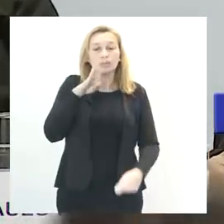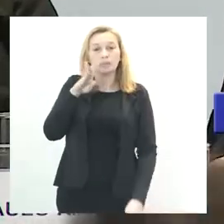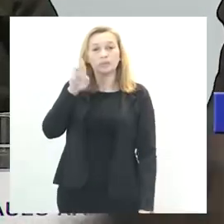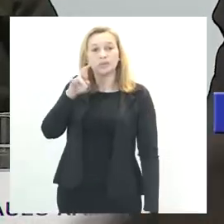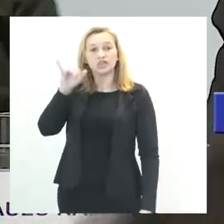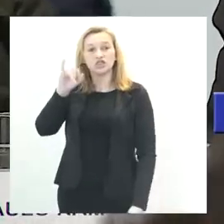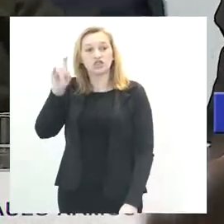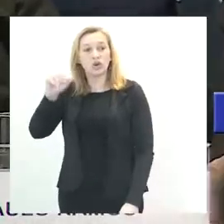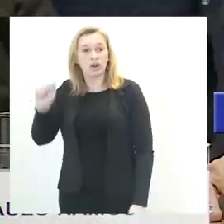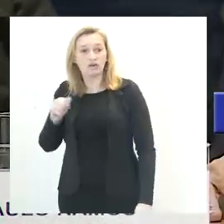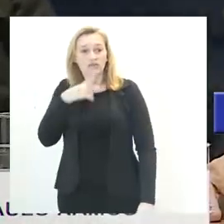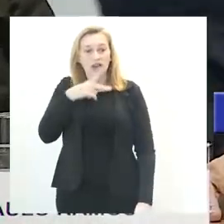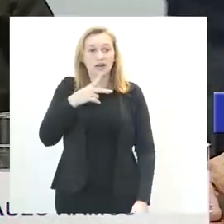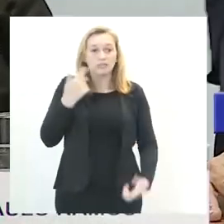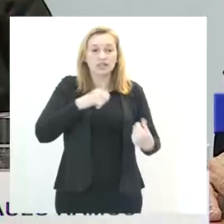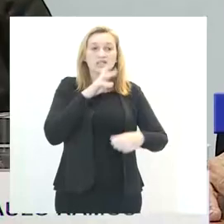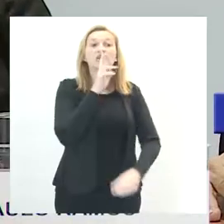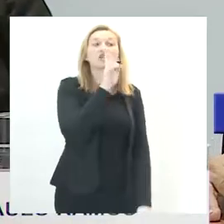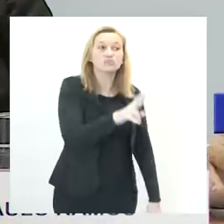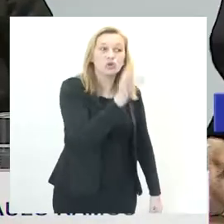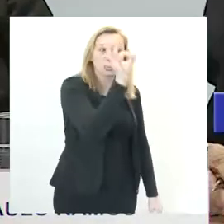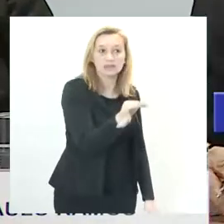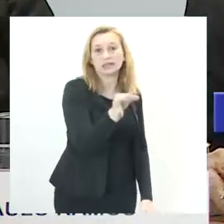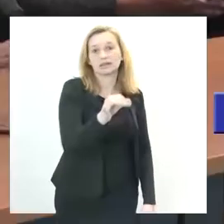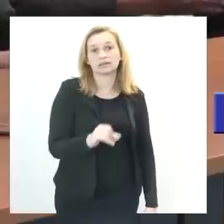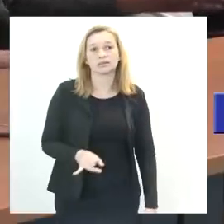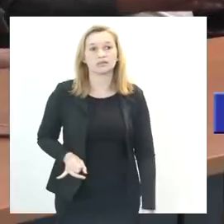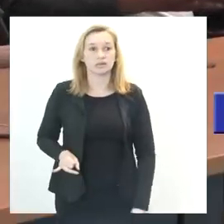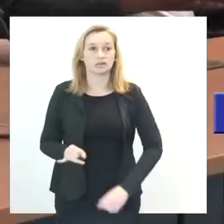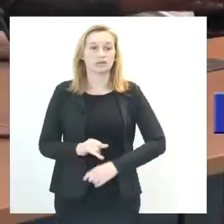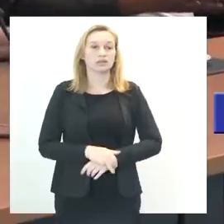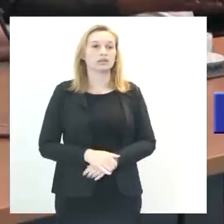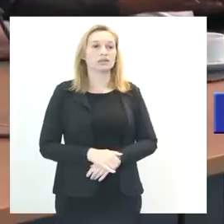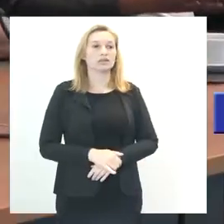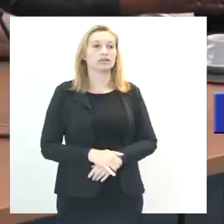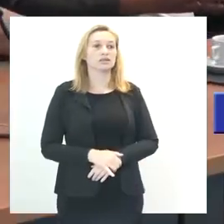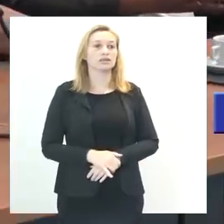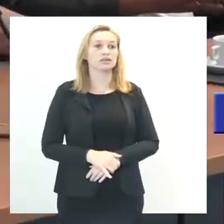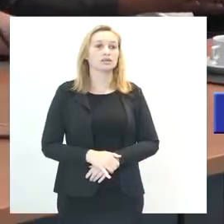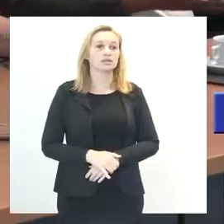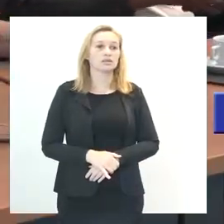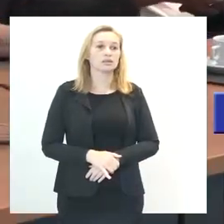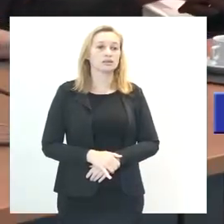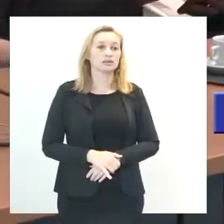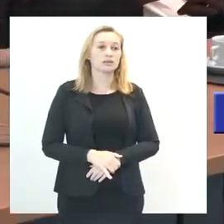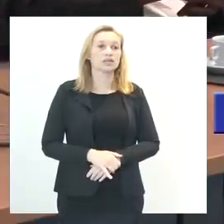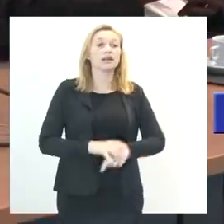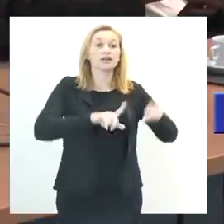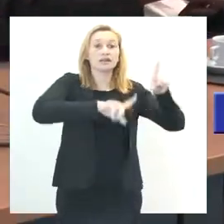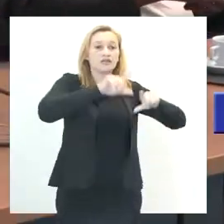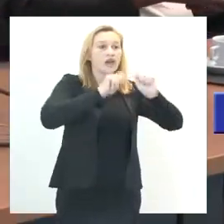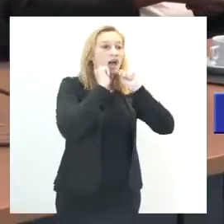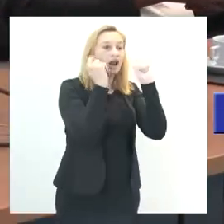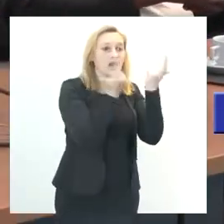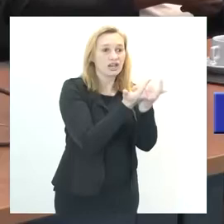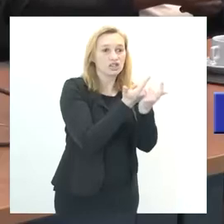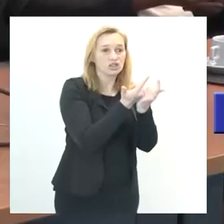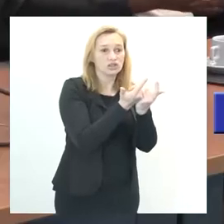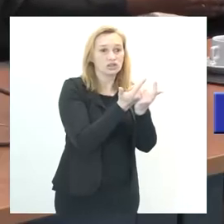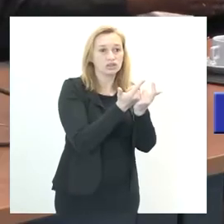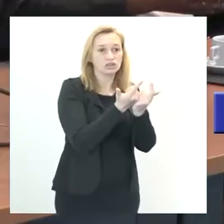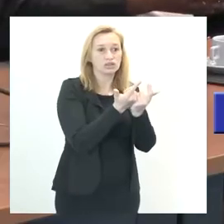uma resposta rotunda e a a TV alerj